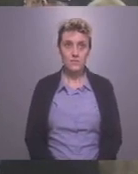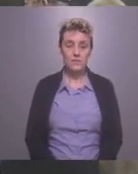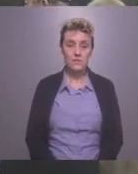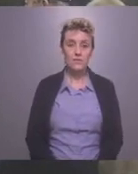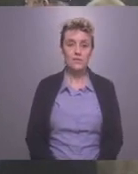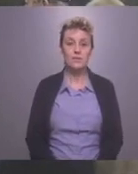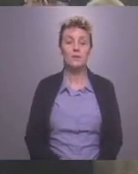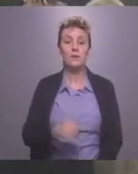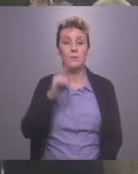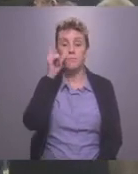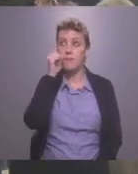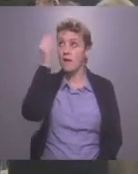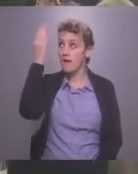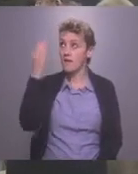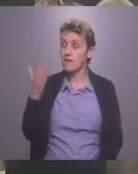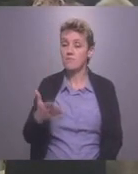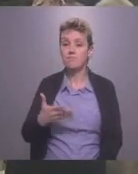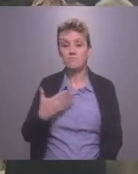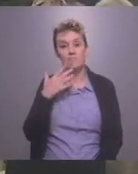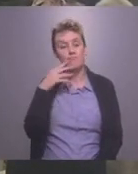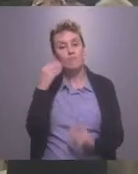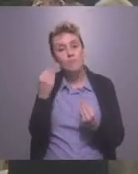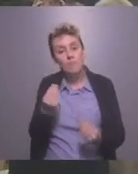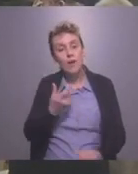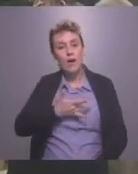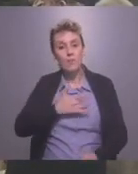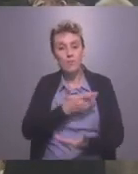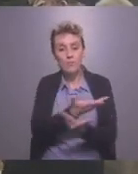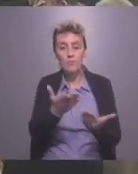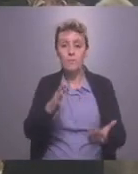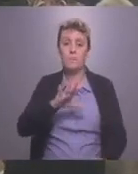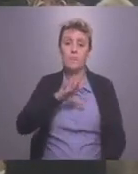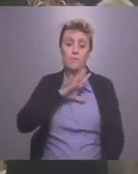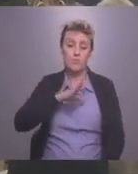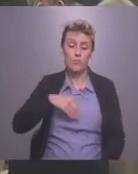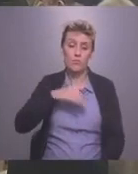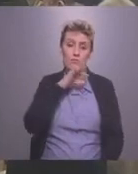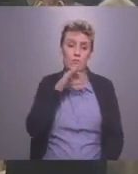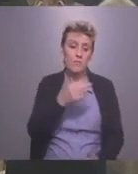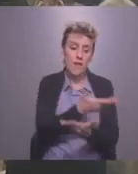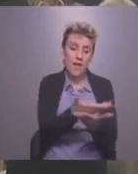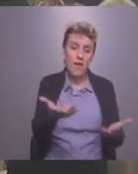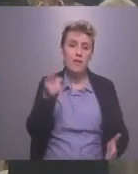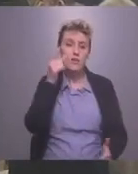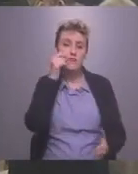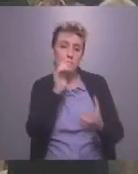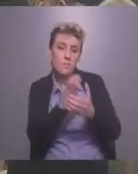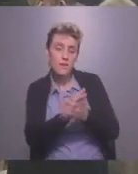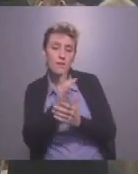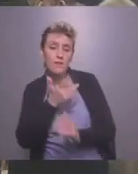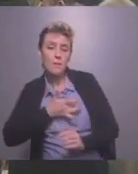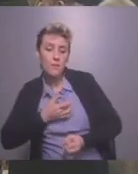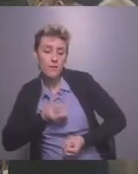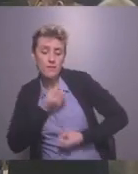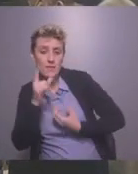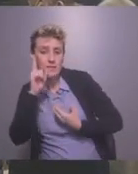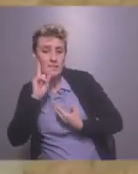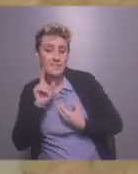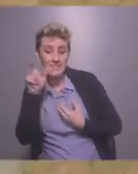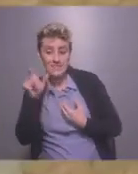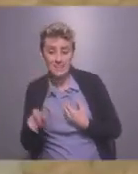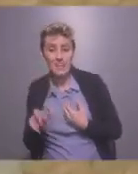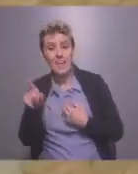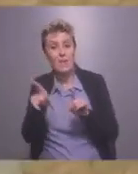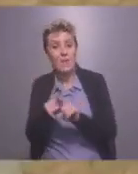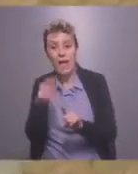famílias. Pai de bondade e de amor, fazei que nas famílias deste mundo os maridos amem as esposas sejam o sol de cada